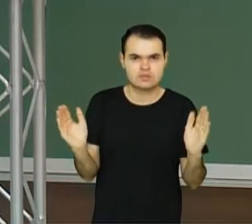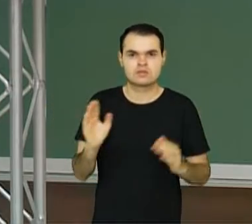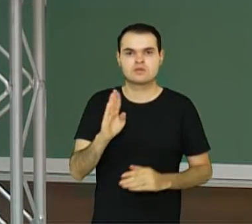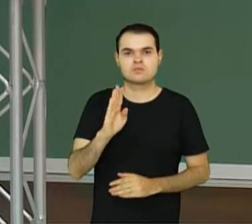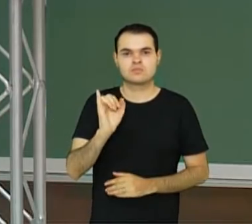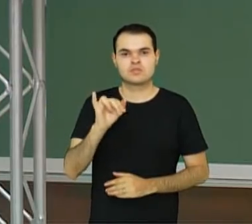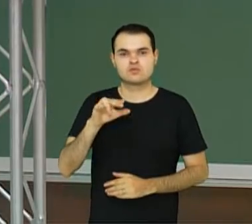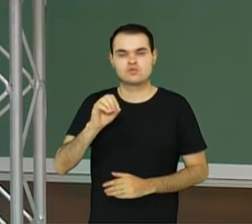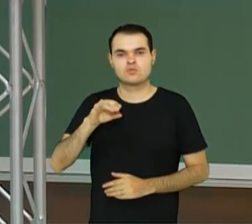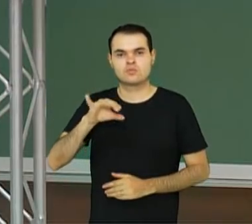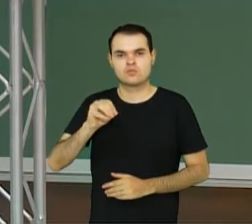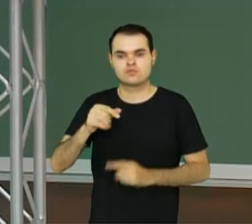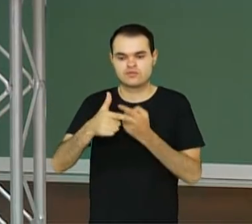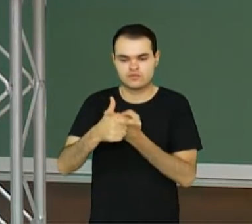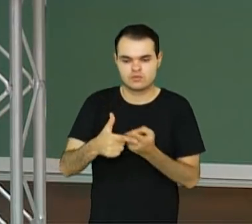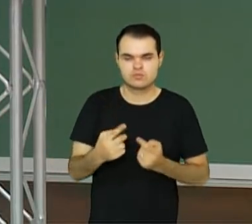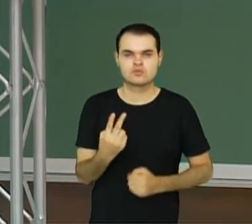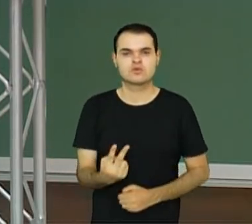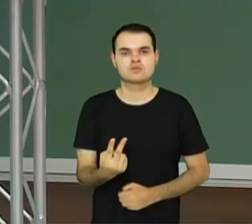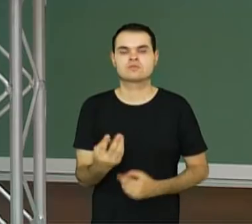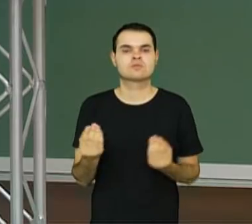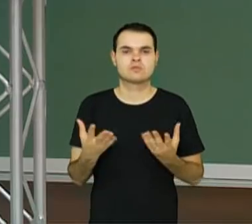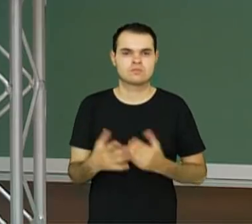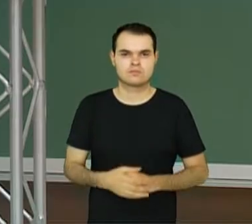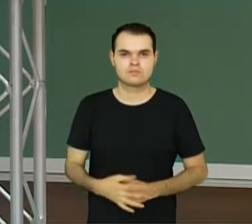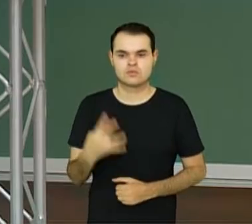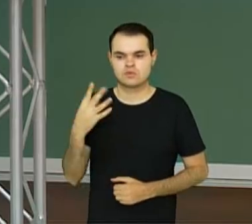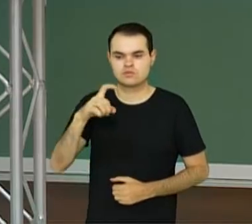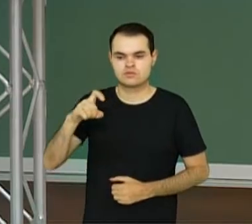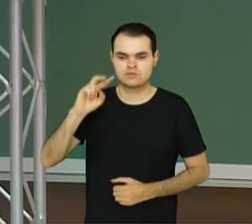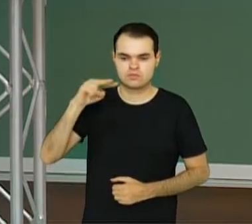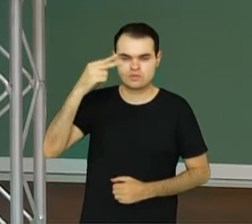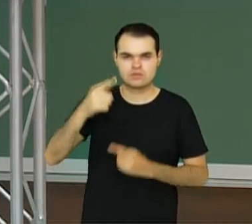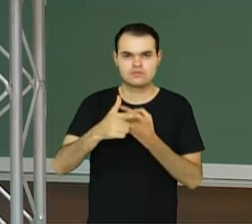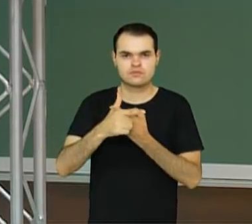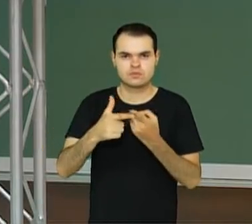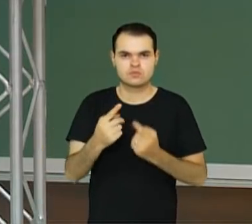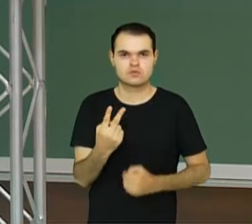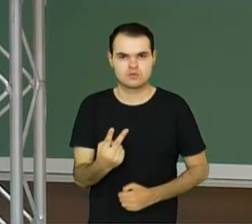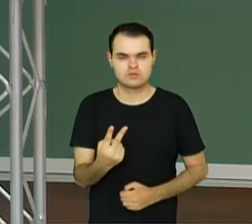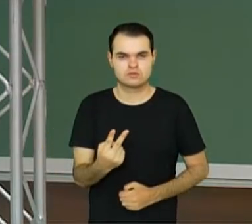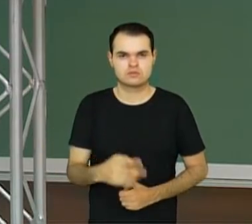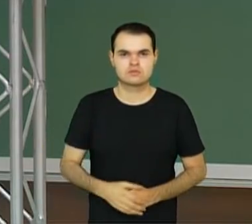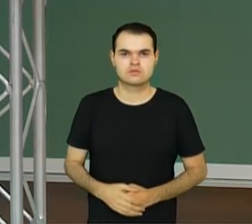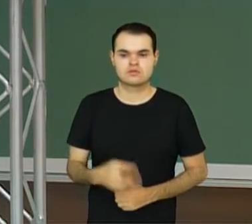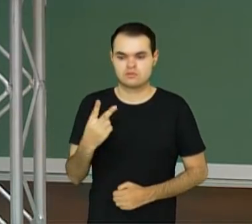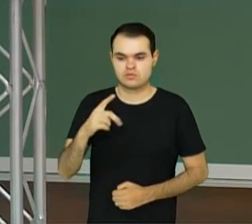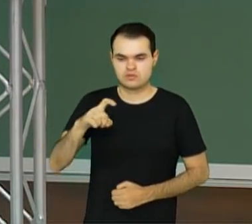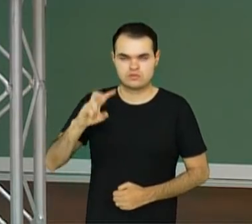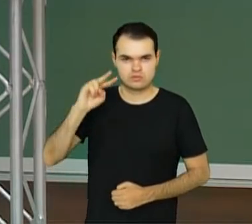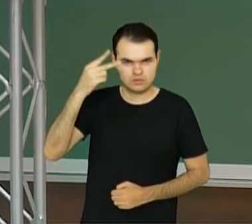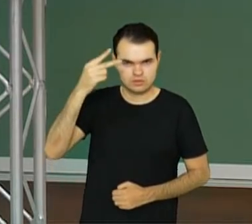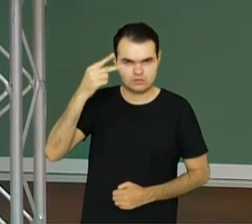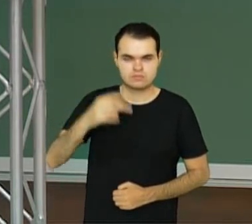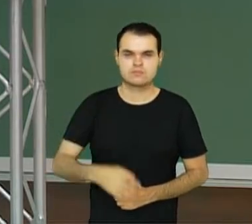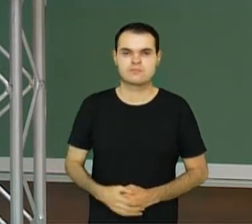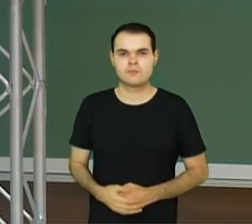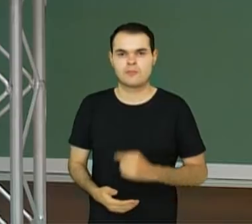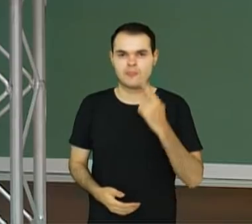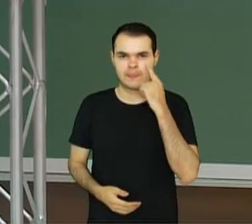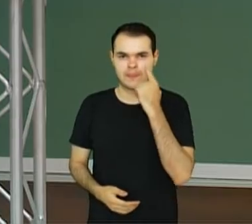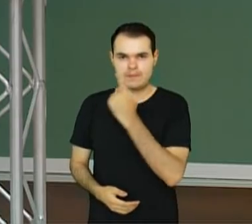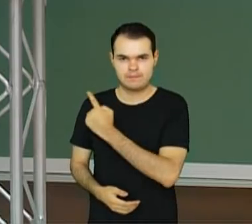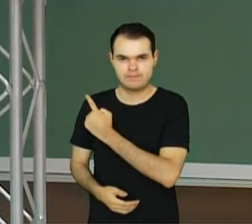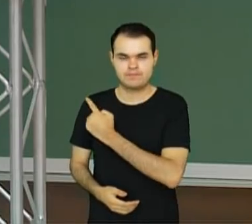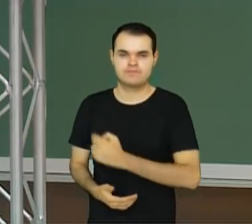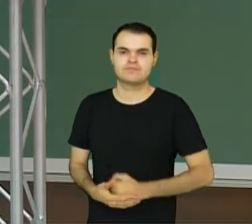para dividir por 2. Como é que eu faço isso? 4x ao quadrado dividido por 2, 2x ao quadrado. 4x dividido